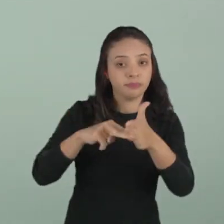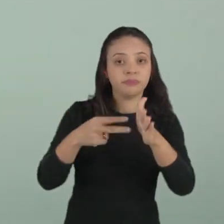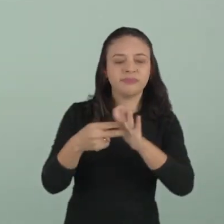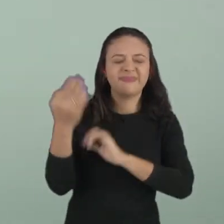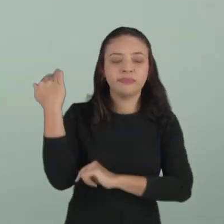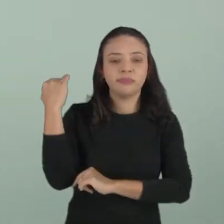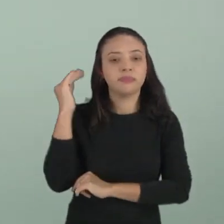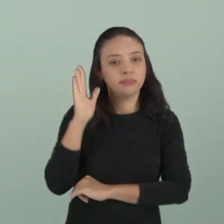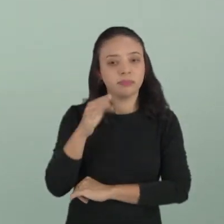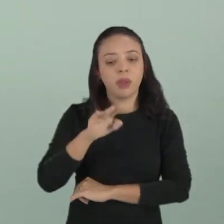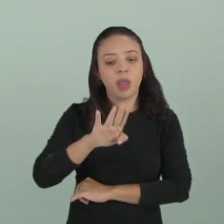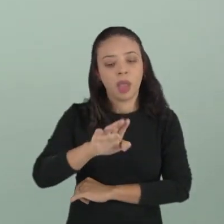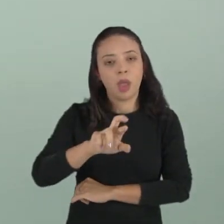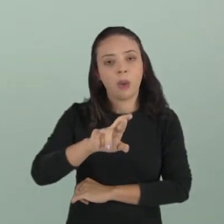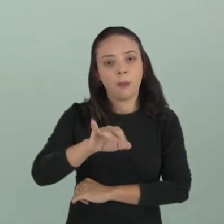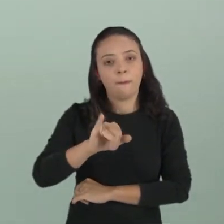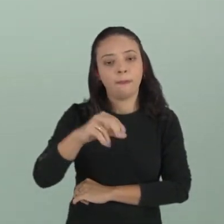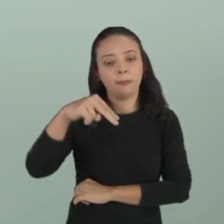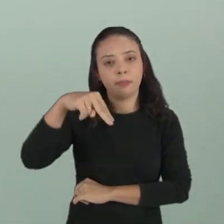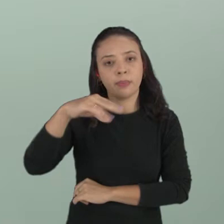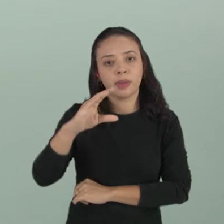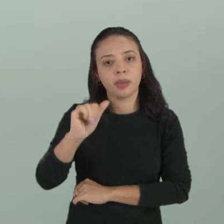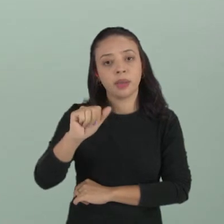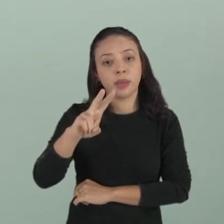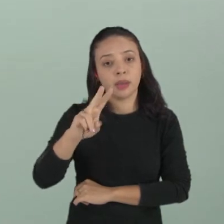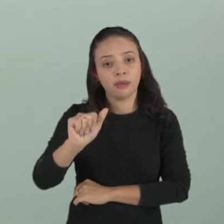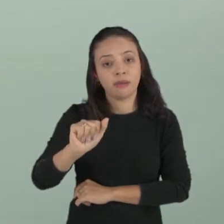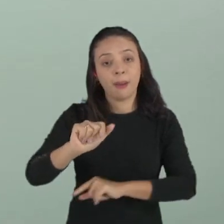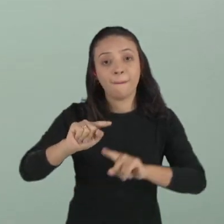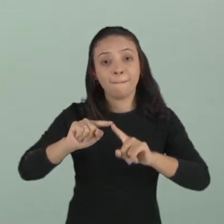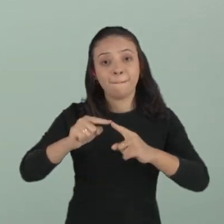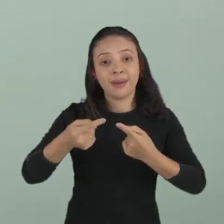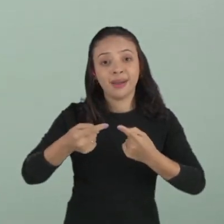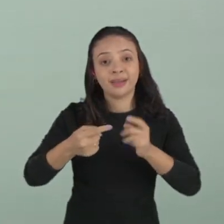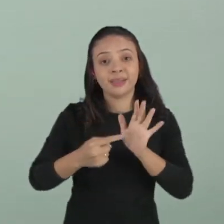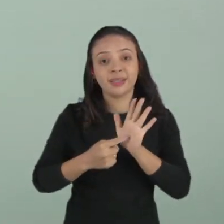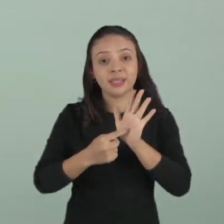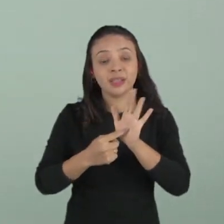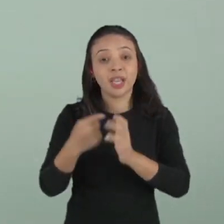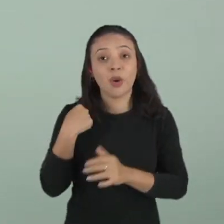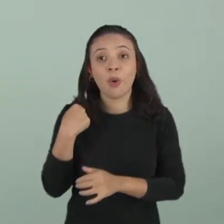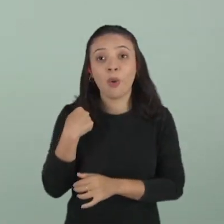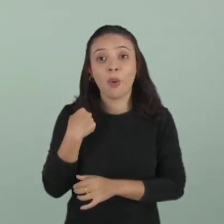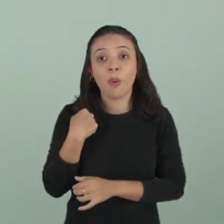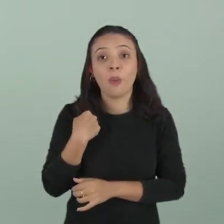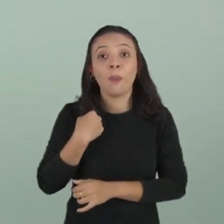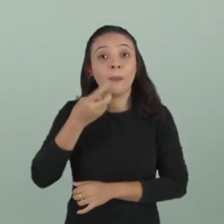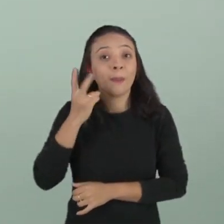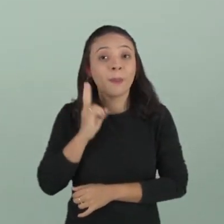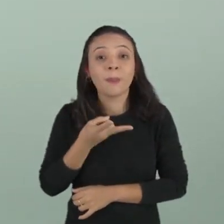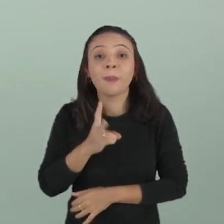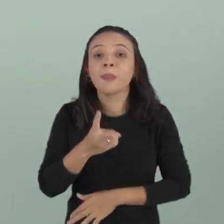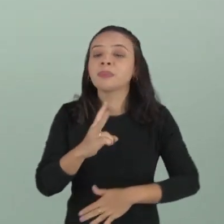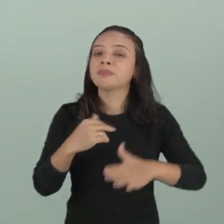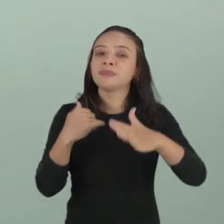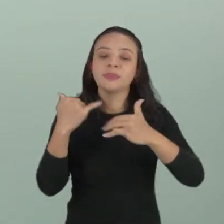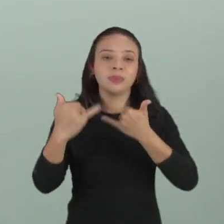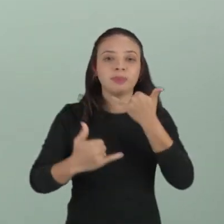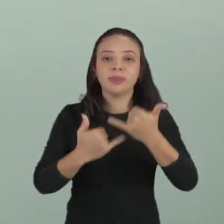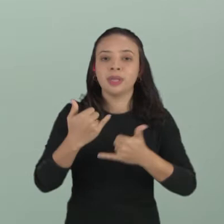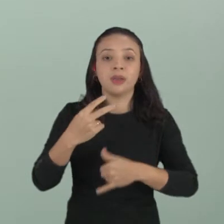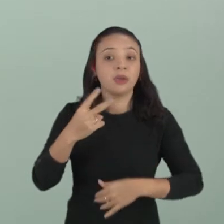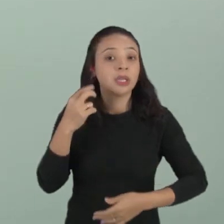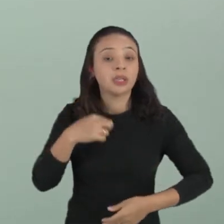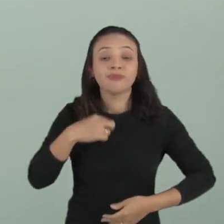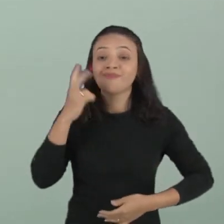eu fazia isso. Porém, o brincava indica que aquilo era recorrente, eu ia ao parquinho mais de uma